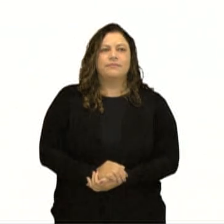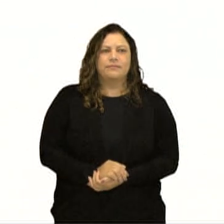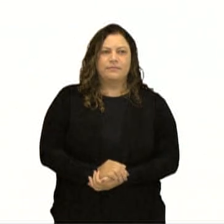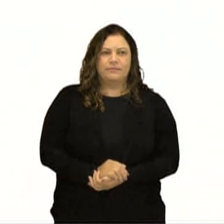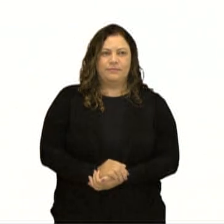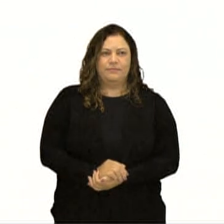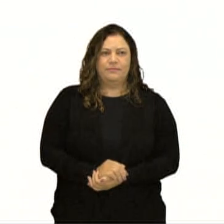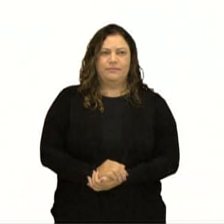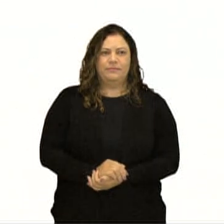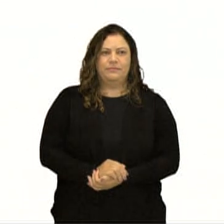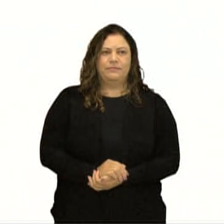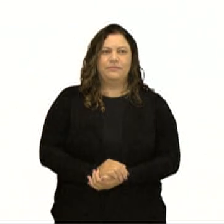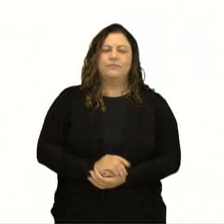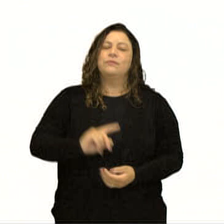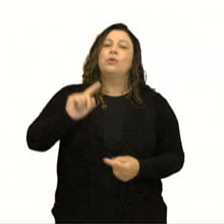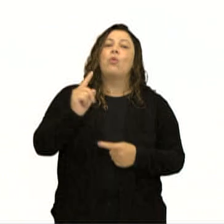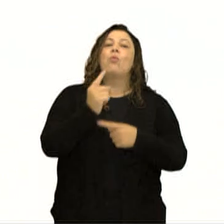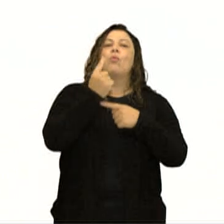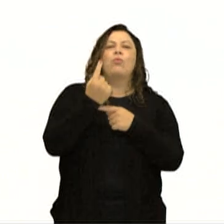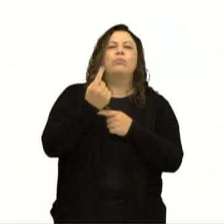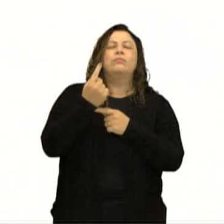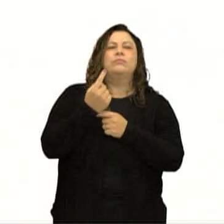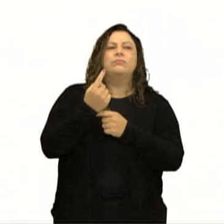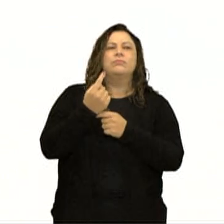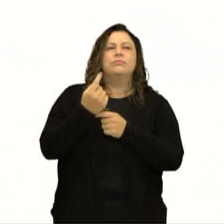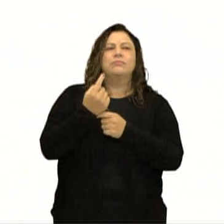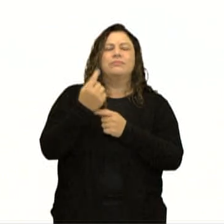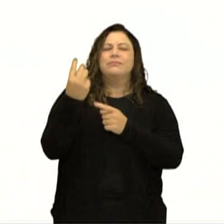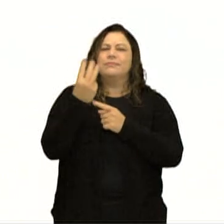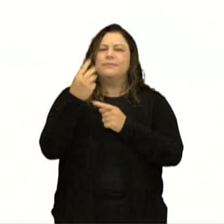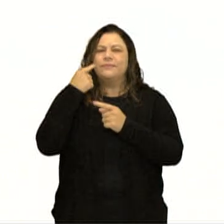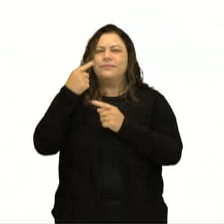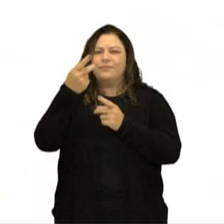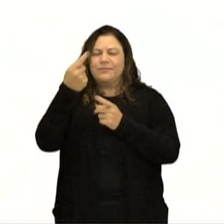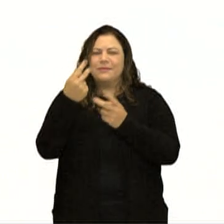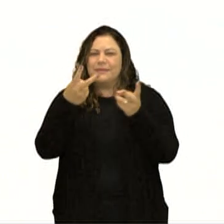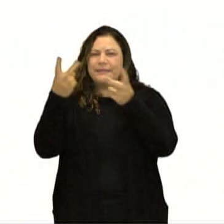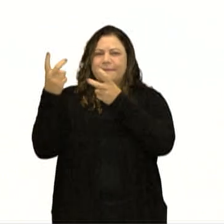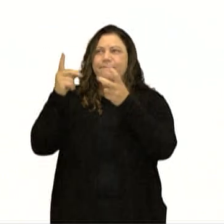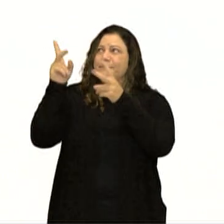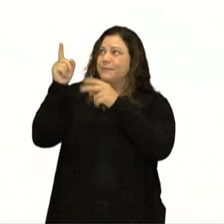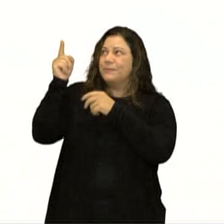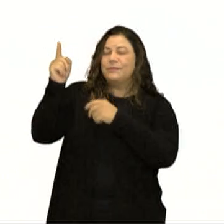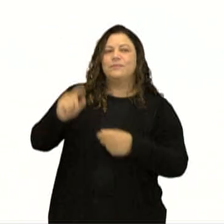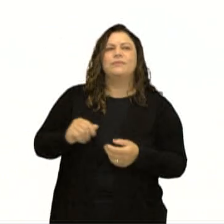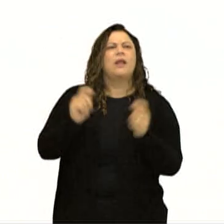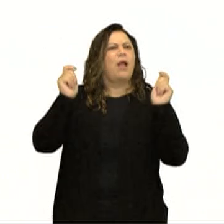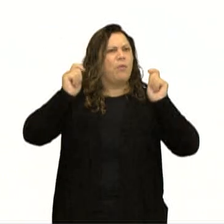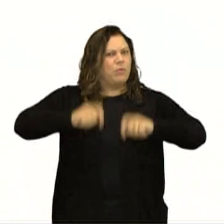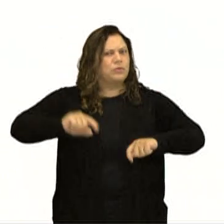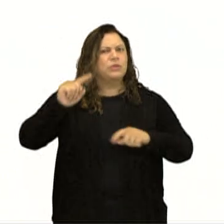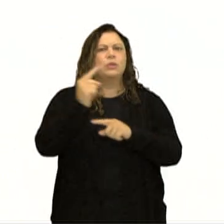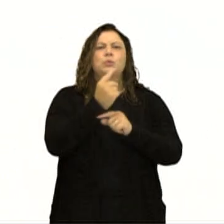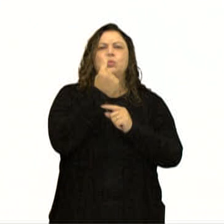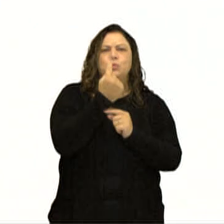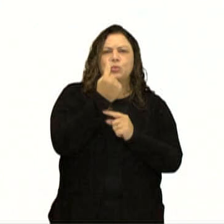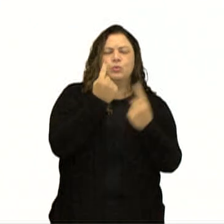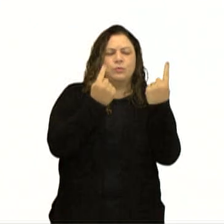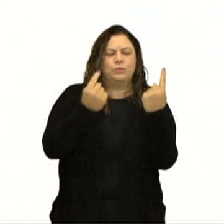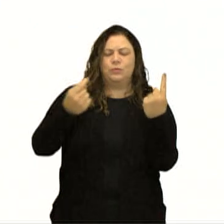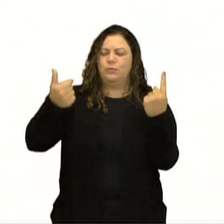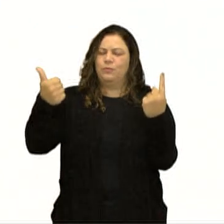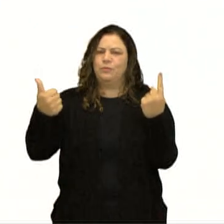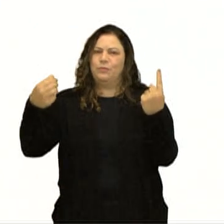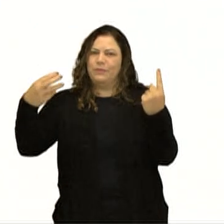accommodate 113 guests the same price. Então, eu posso ter de